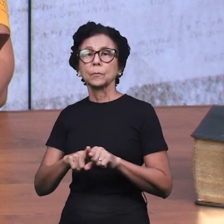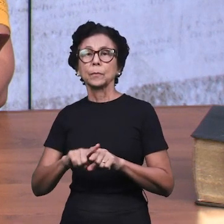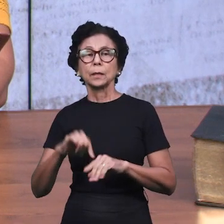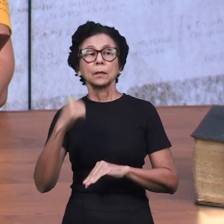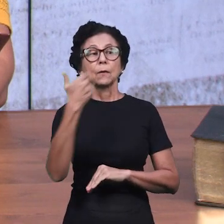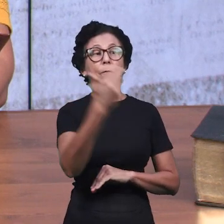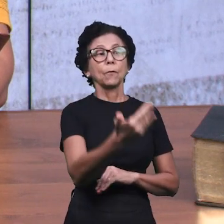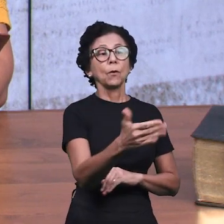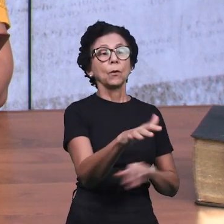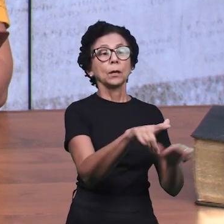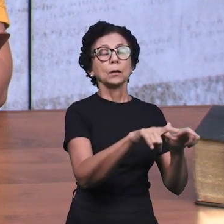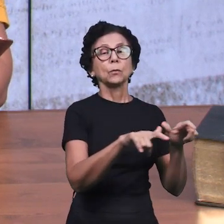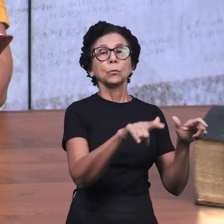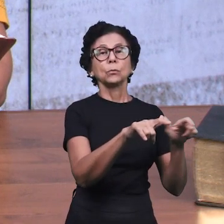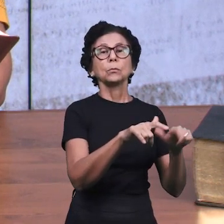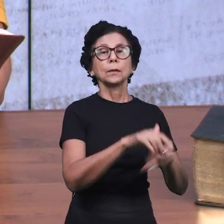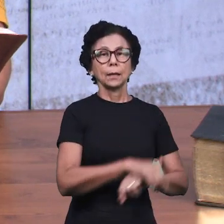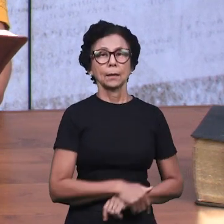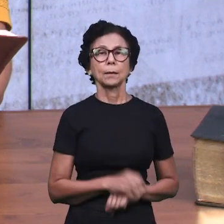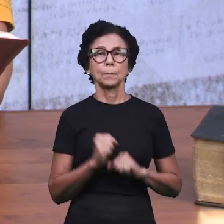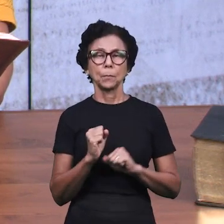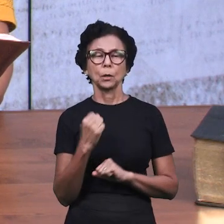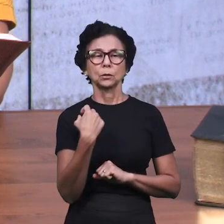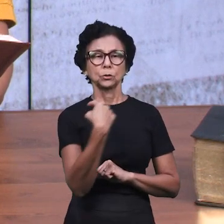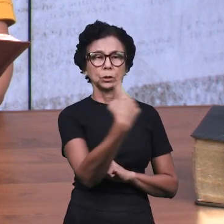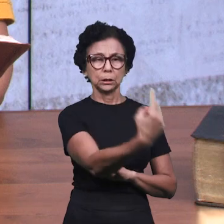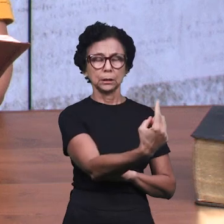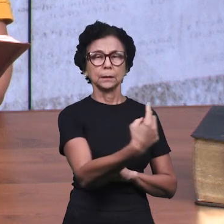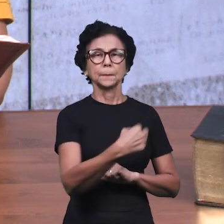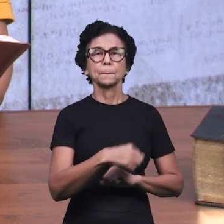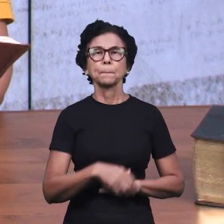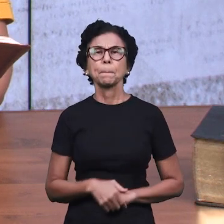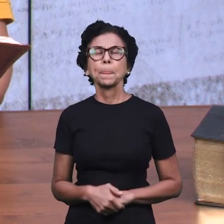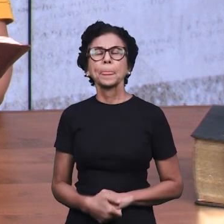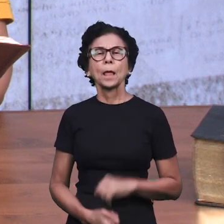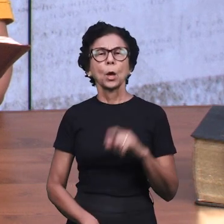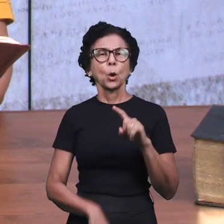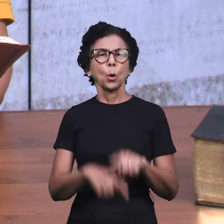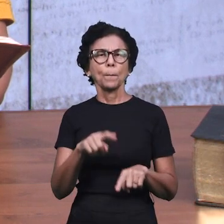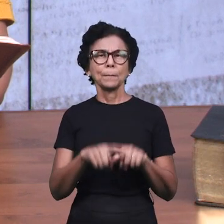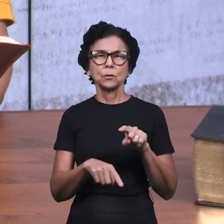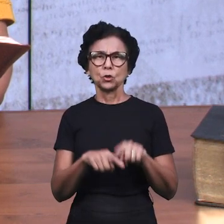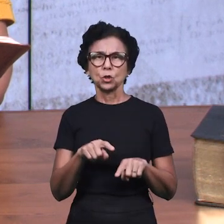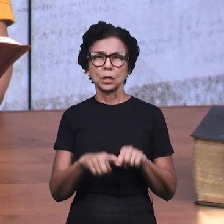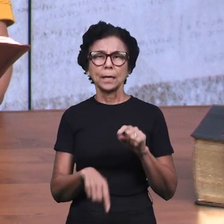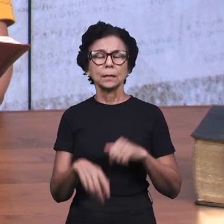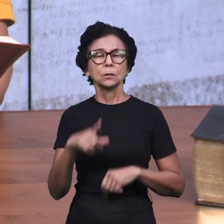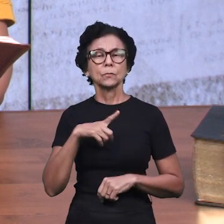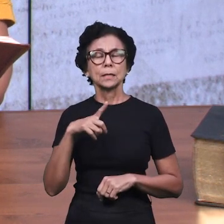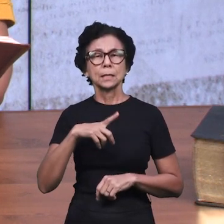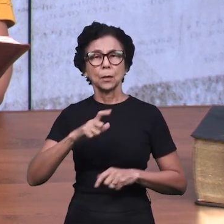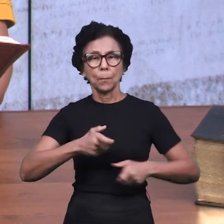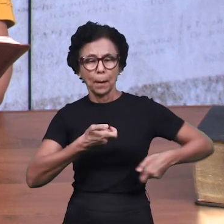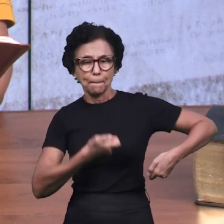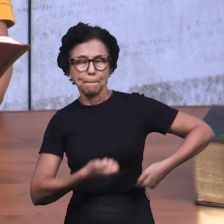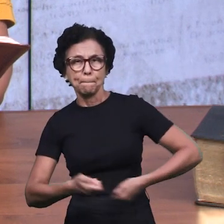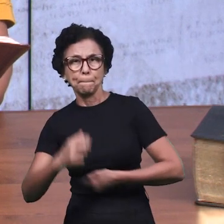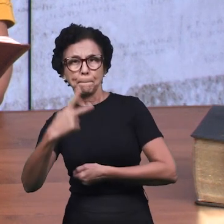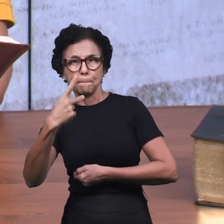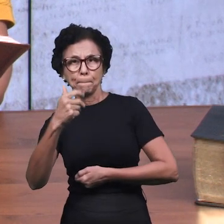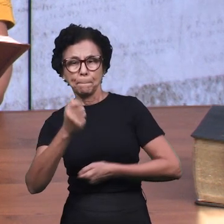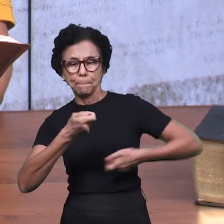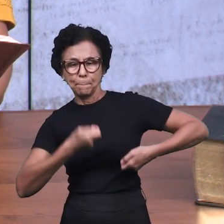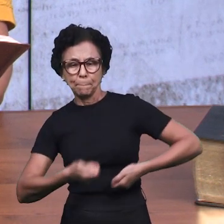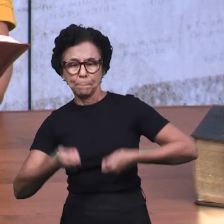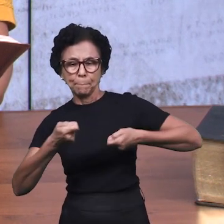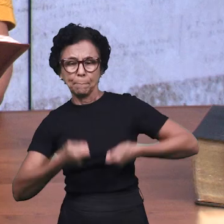e ali sairás fora. E entre as tuas armas terás uma pá. E será que quando